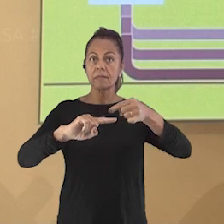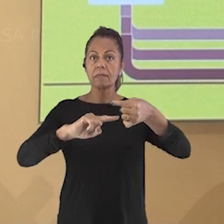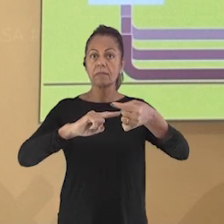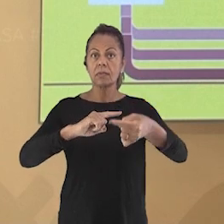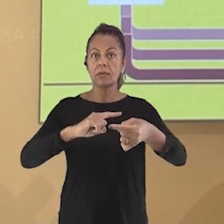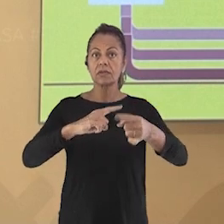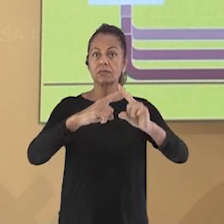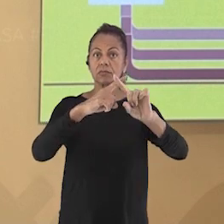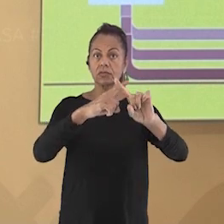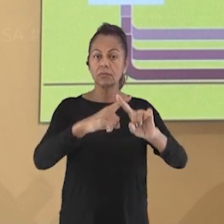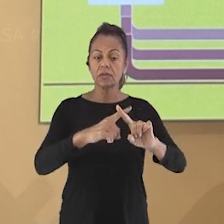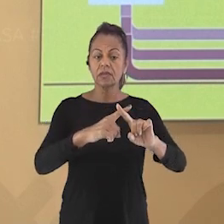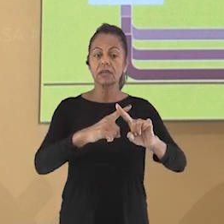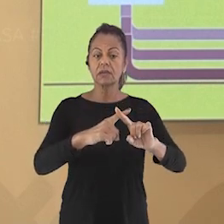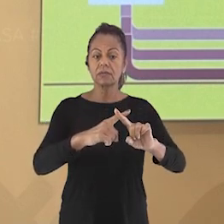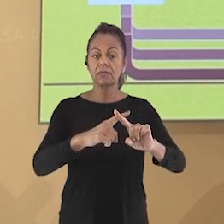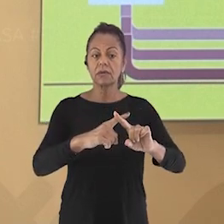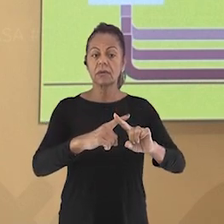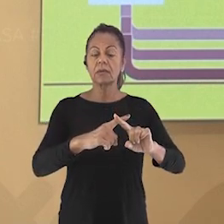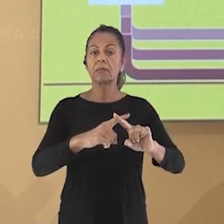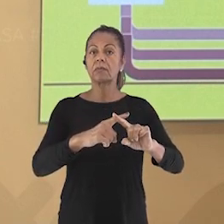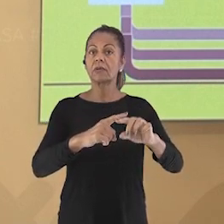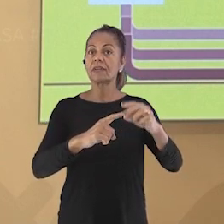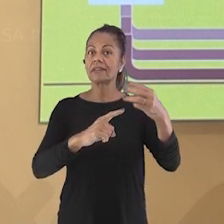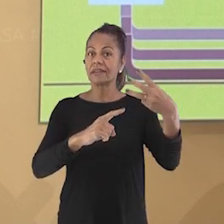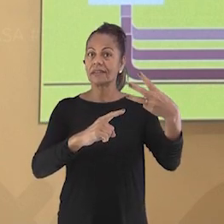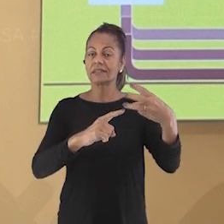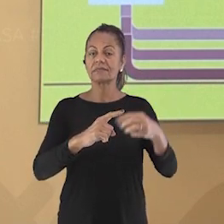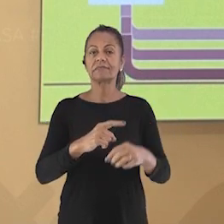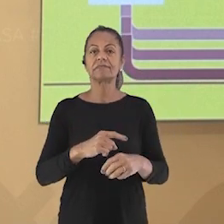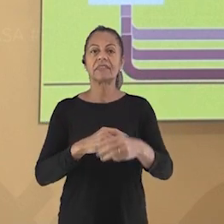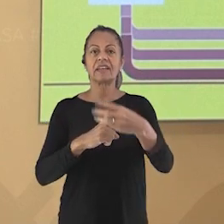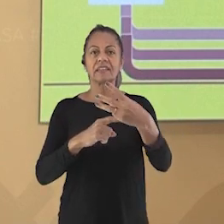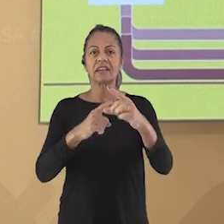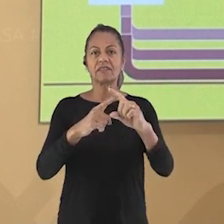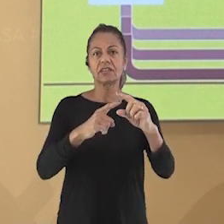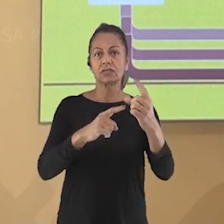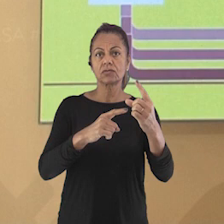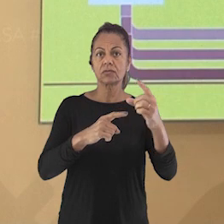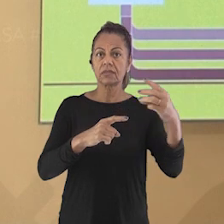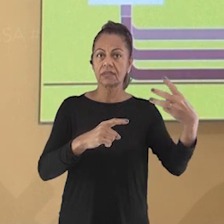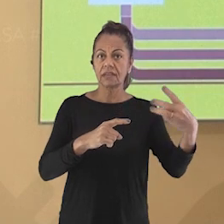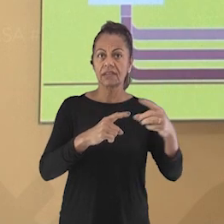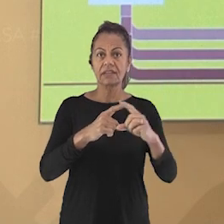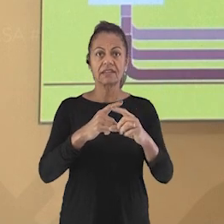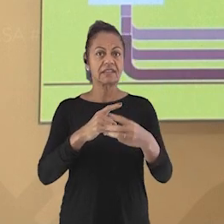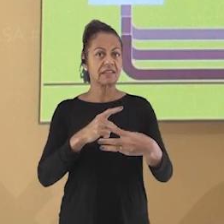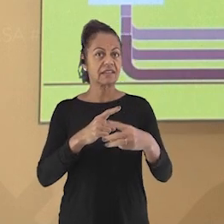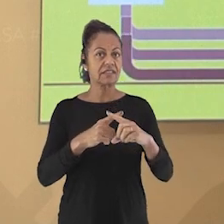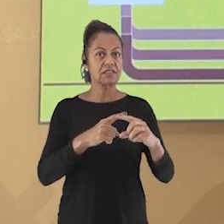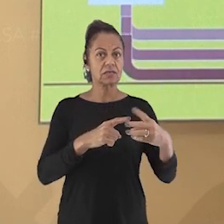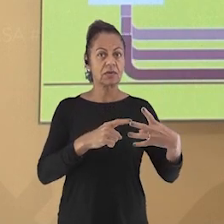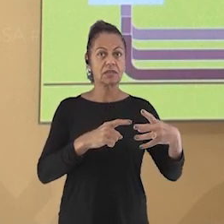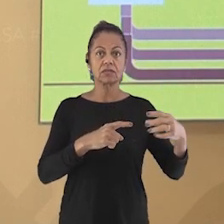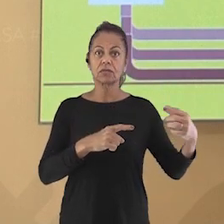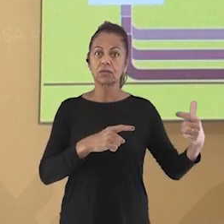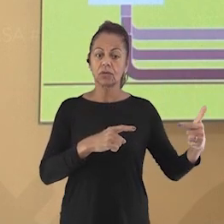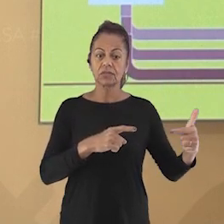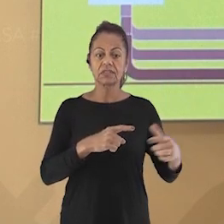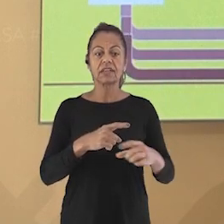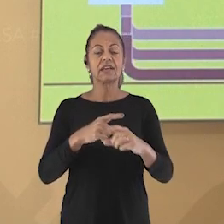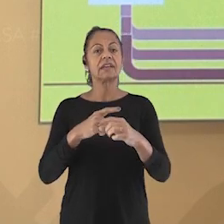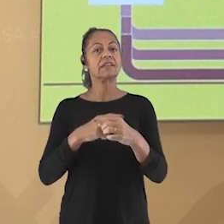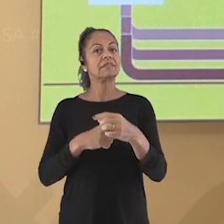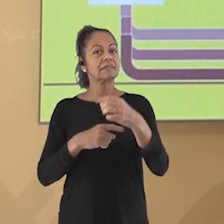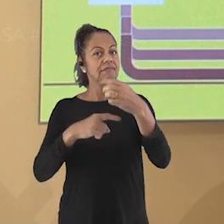fração inicial, 1/4, por 3. 3 vezes 1, 3. 3 vezes 4, 12.